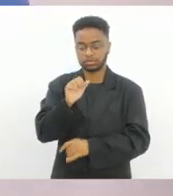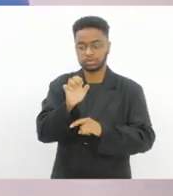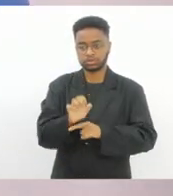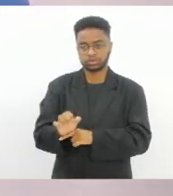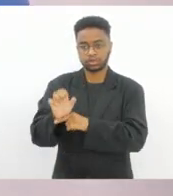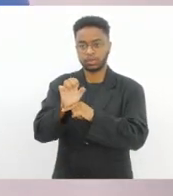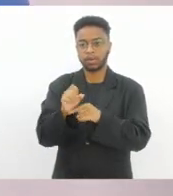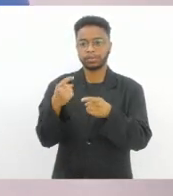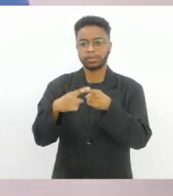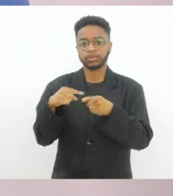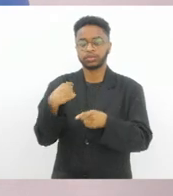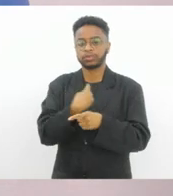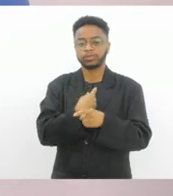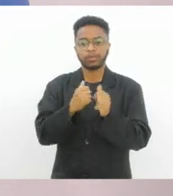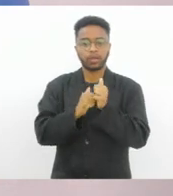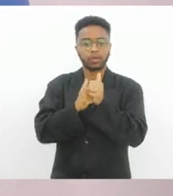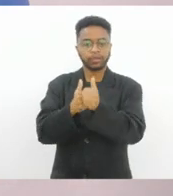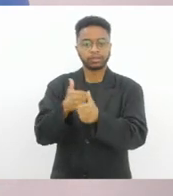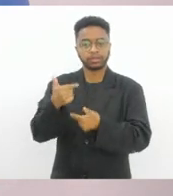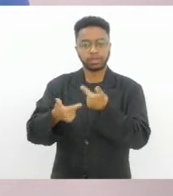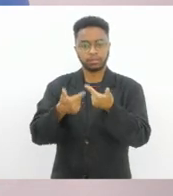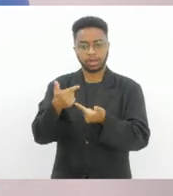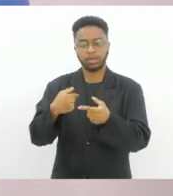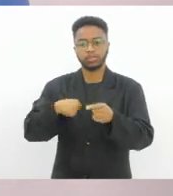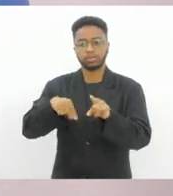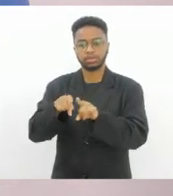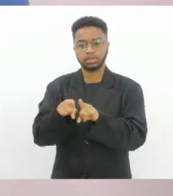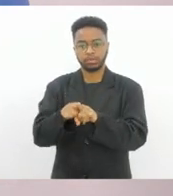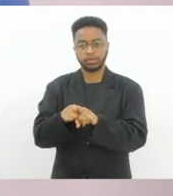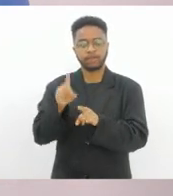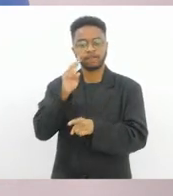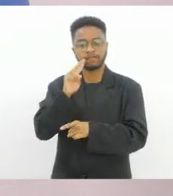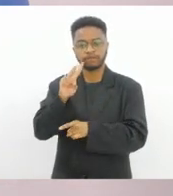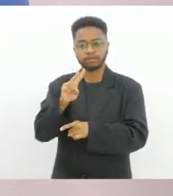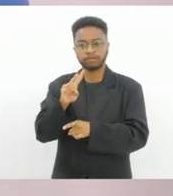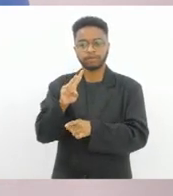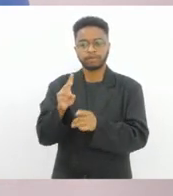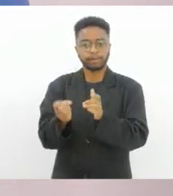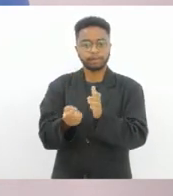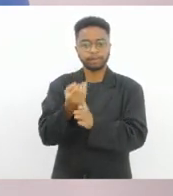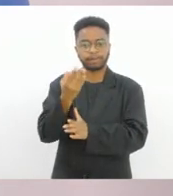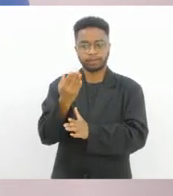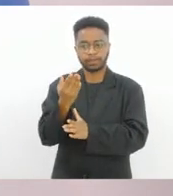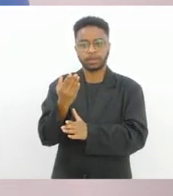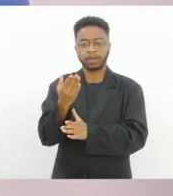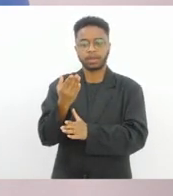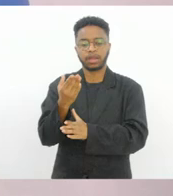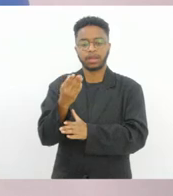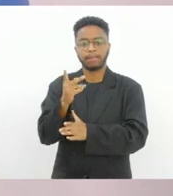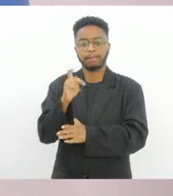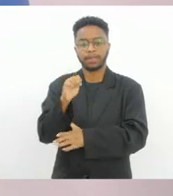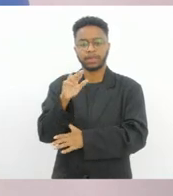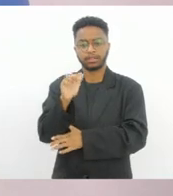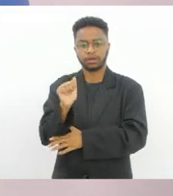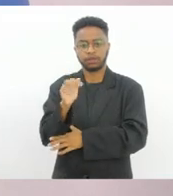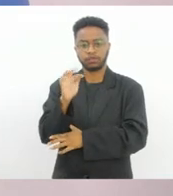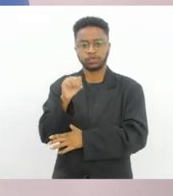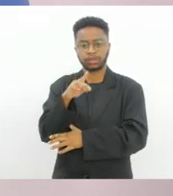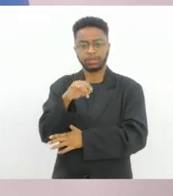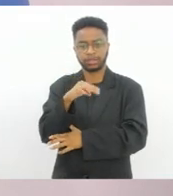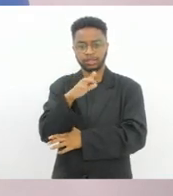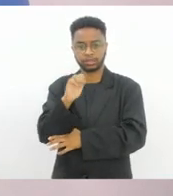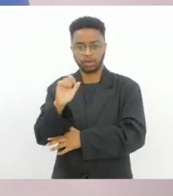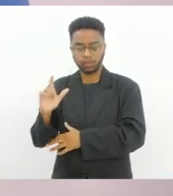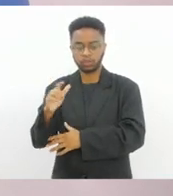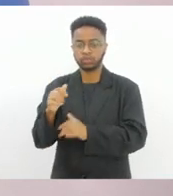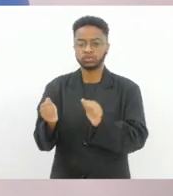Estado. A gente tem acompanhado o trabalho, inclusive acompanhou lá o lançamento da Pedra Fundamental, junto com a ministra Cida